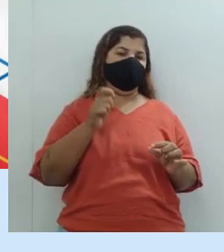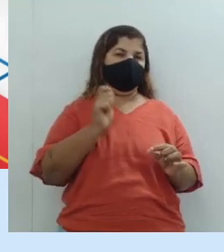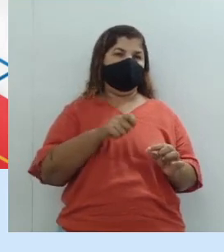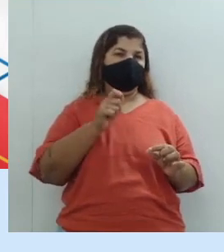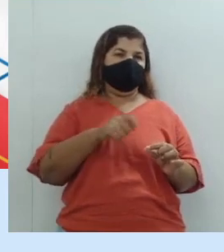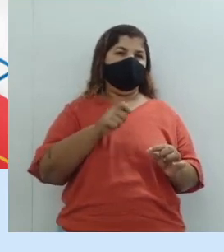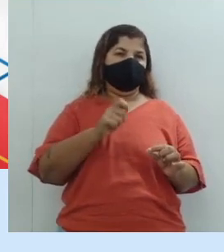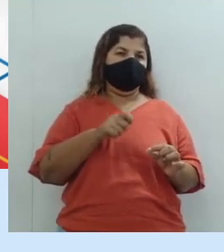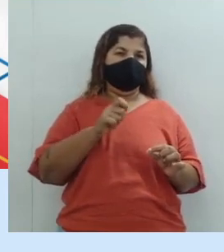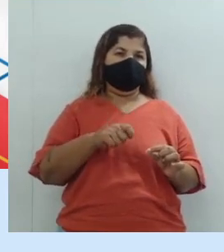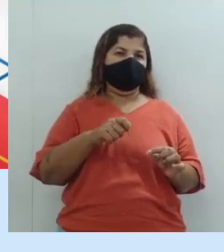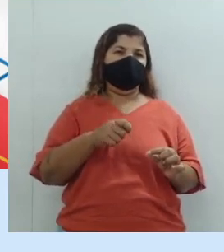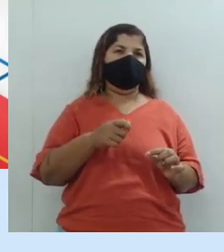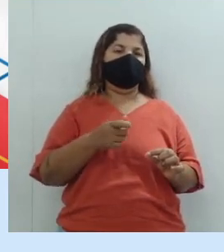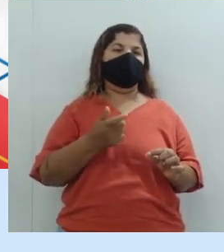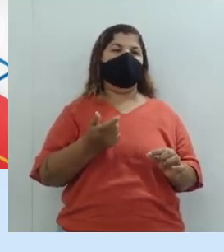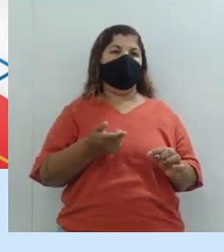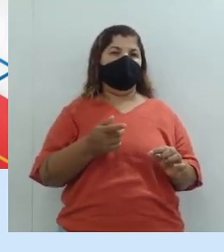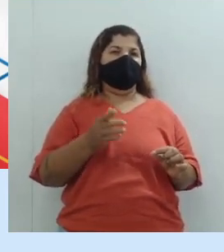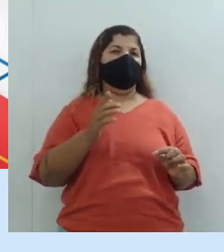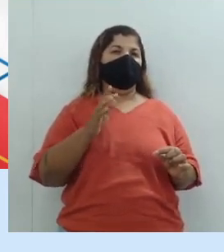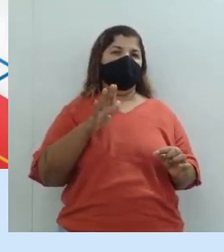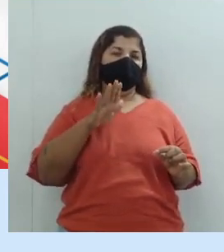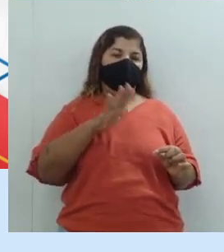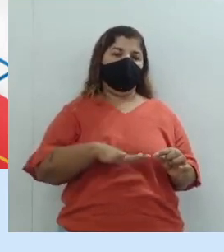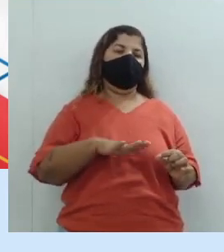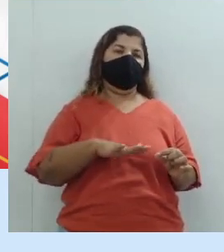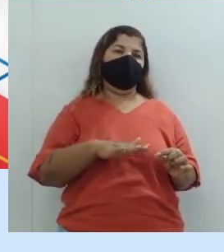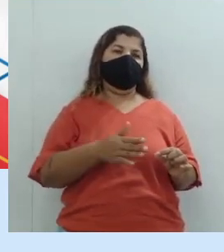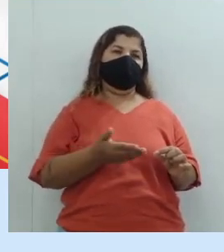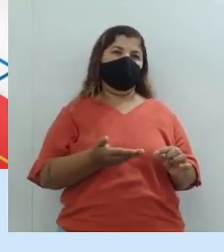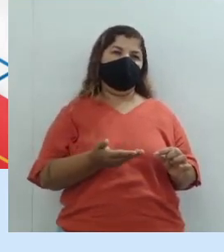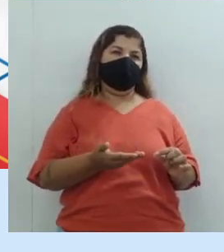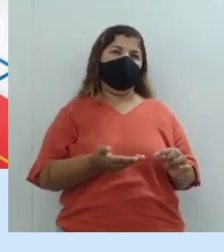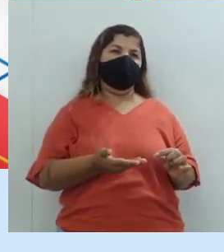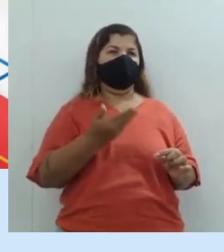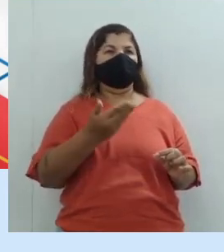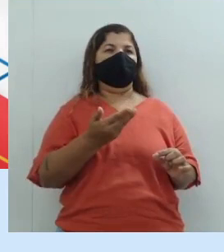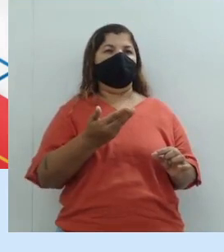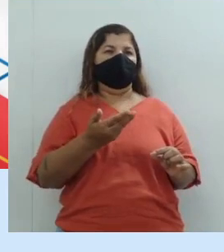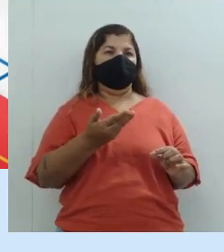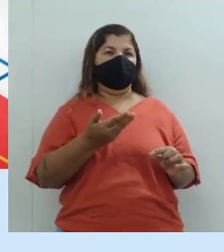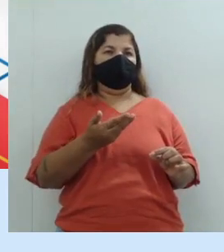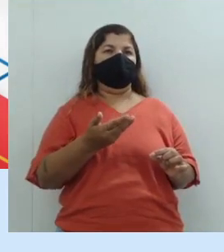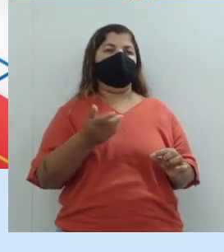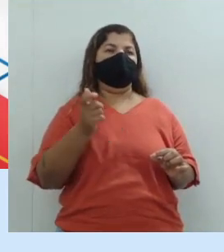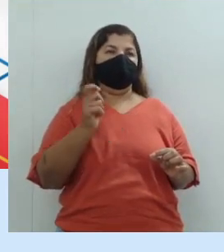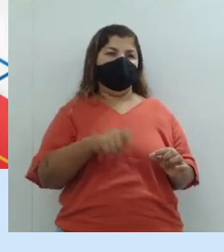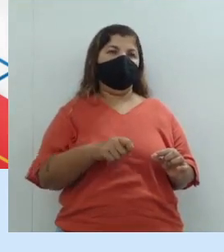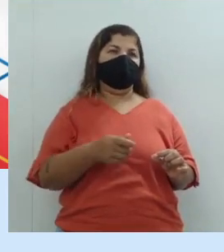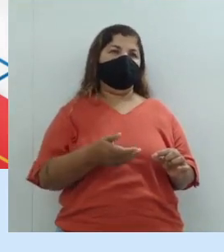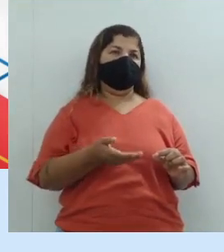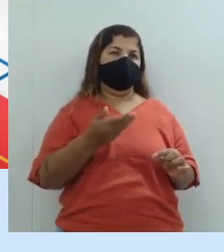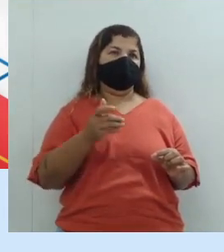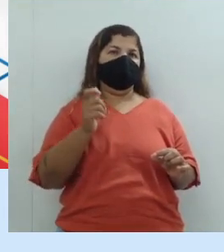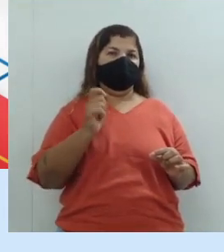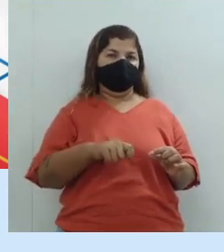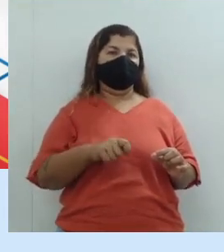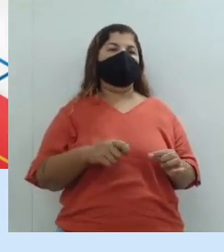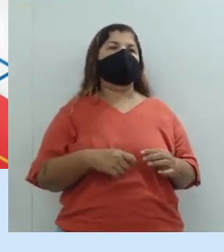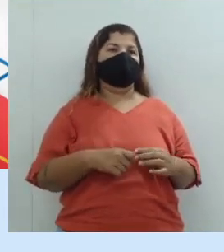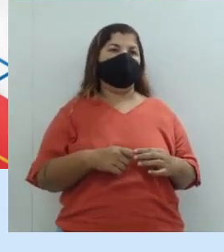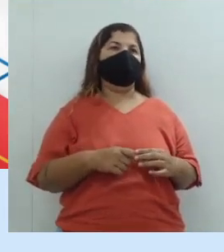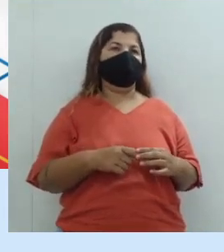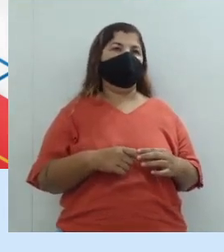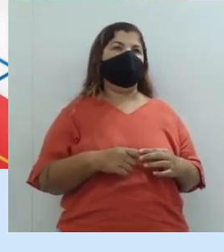martelo. Então, você vai fazer uma força no prego, o prego vai reagir fazendo uma força no martelo, por isso que você sente muitas vezes